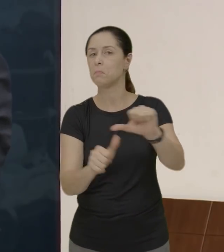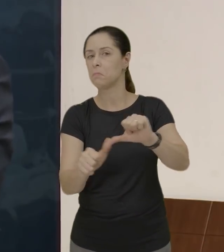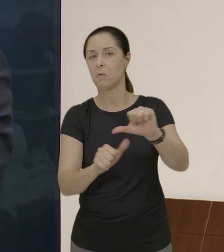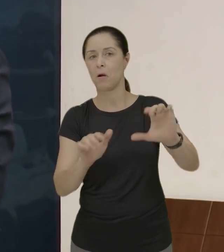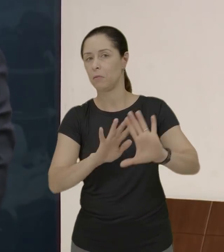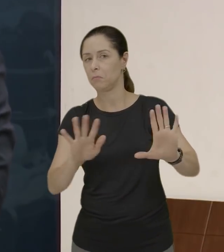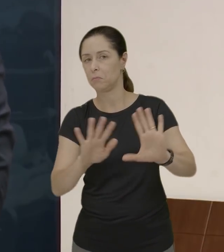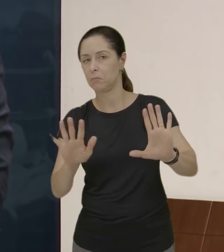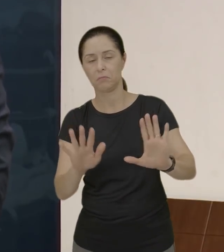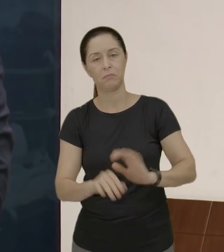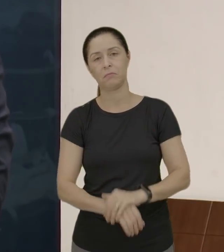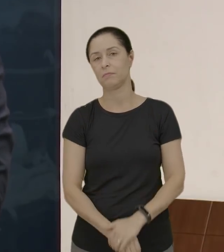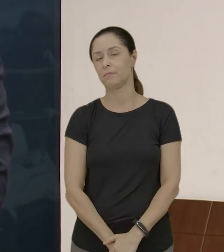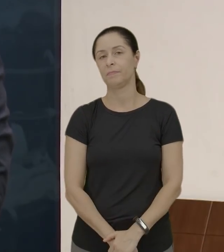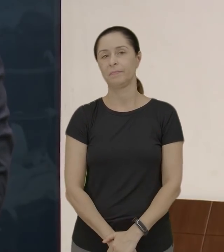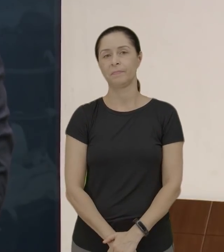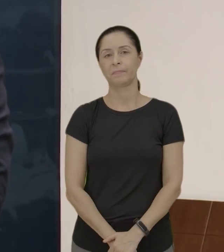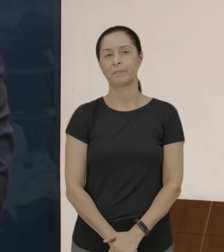não volta atrás.